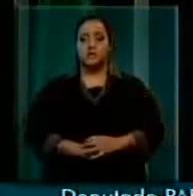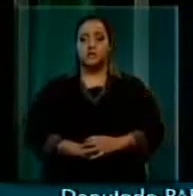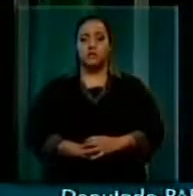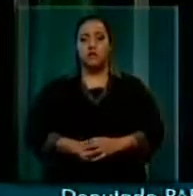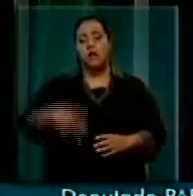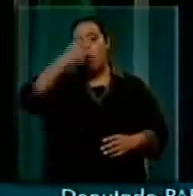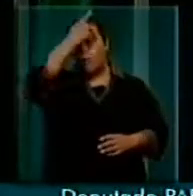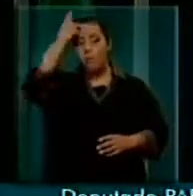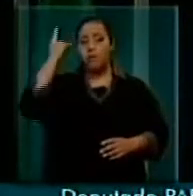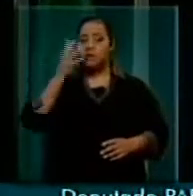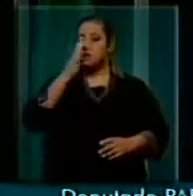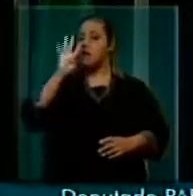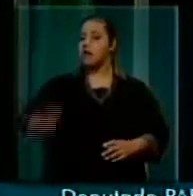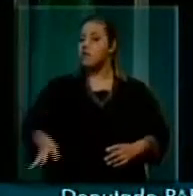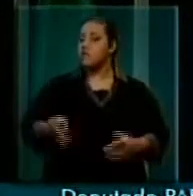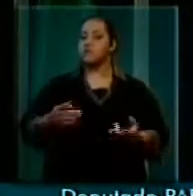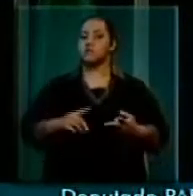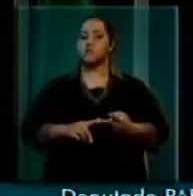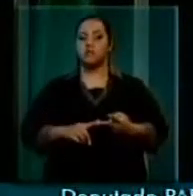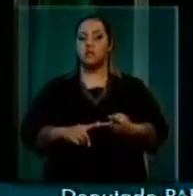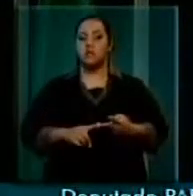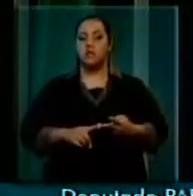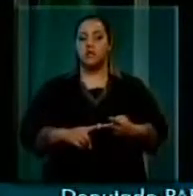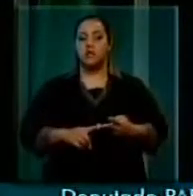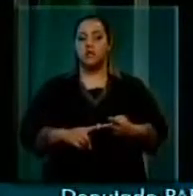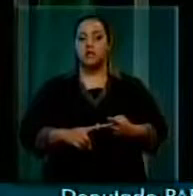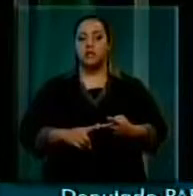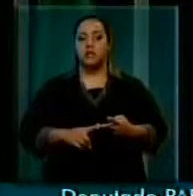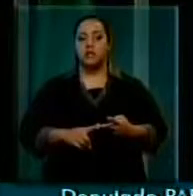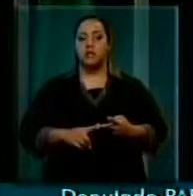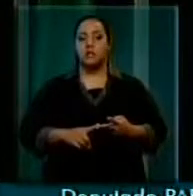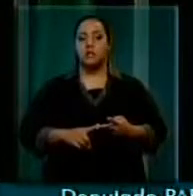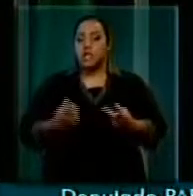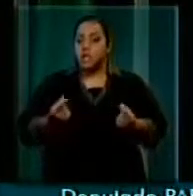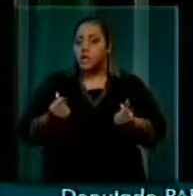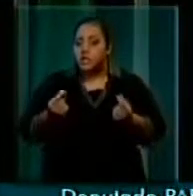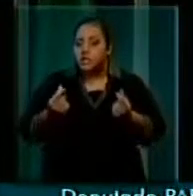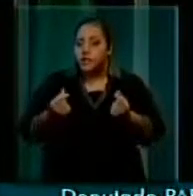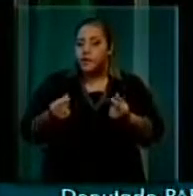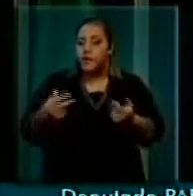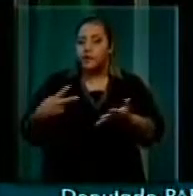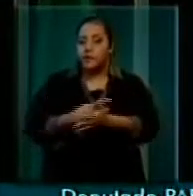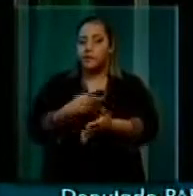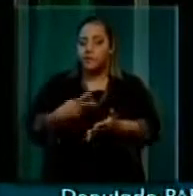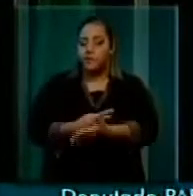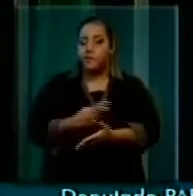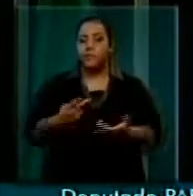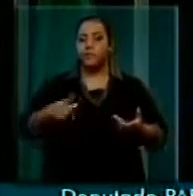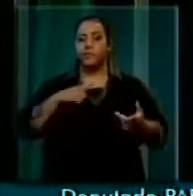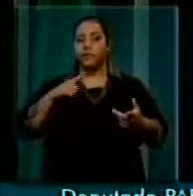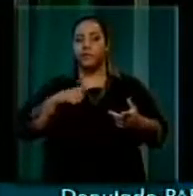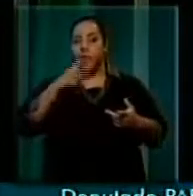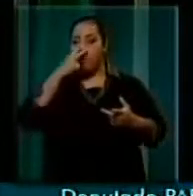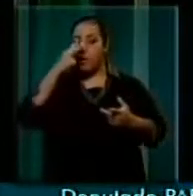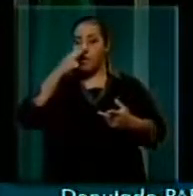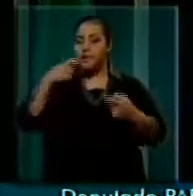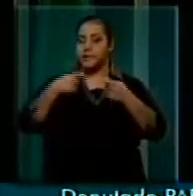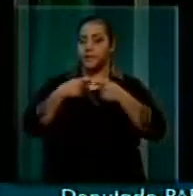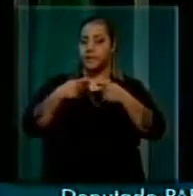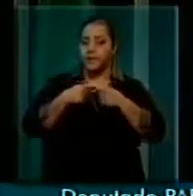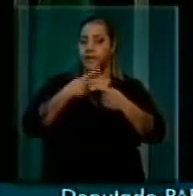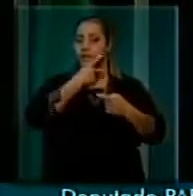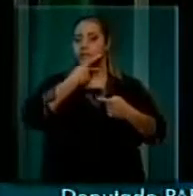pessoas acusadas disso e daquilo, com dinheiro ilegal recheando cuecas e meias, e